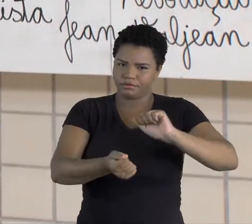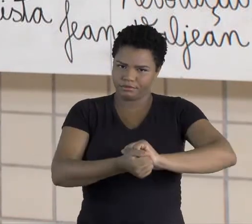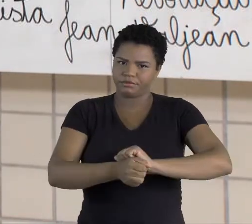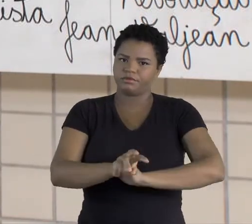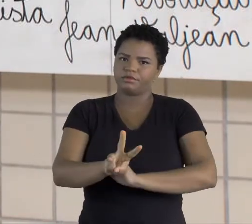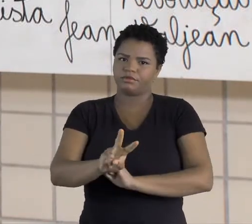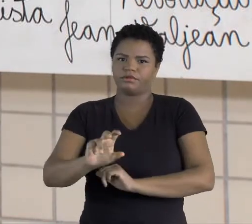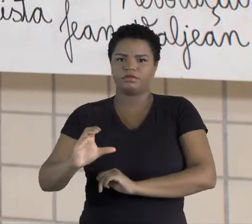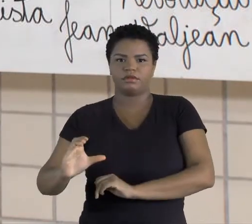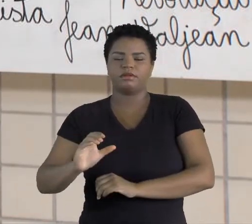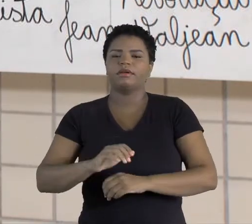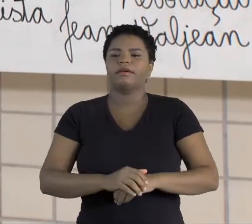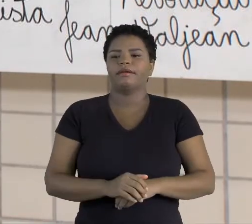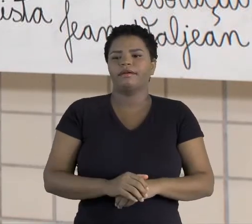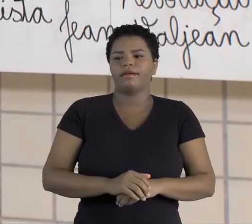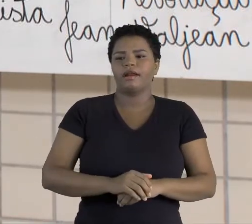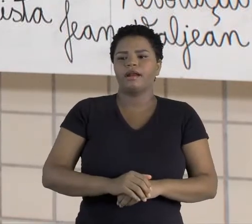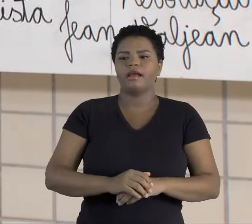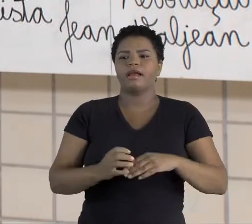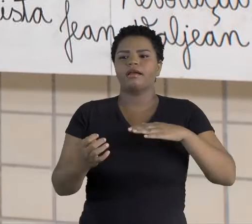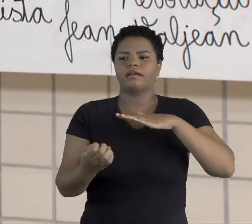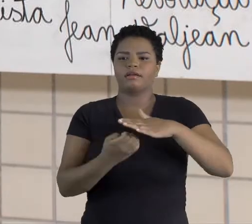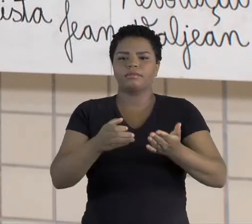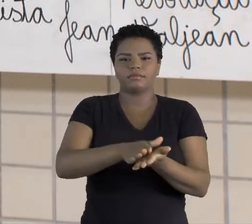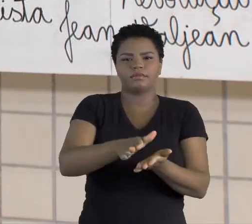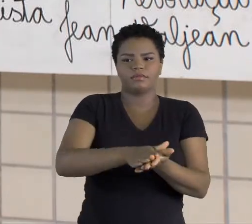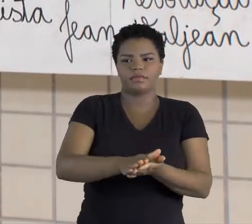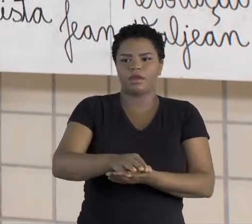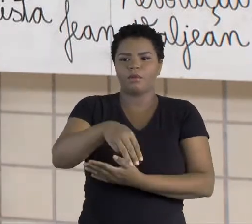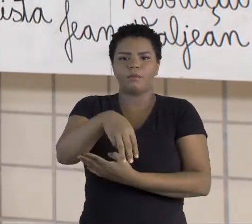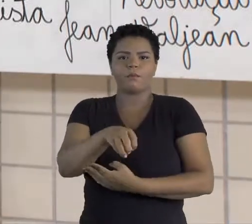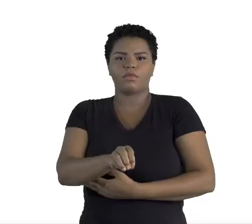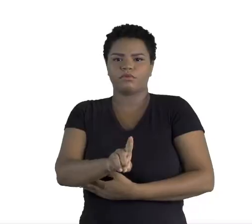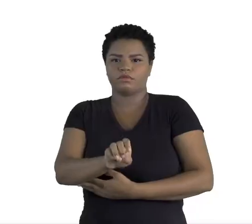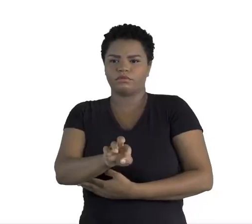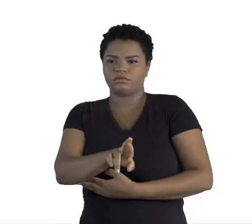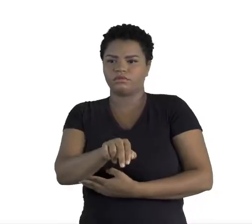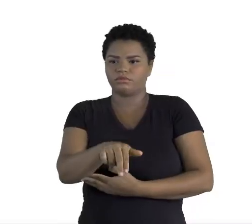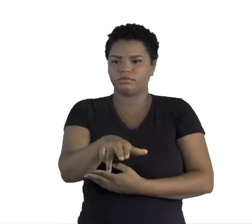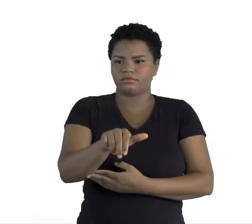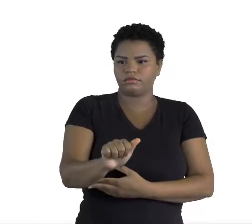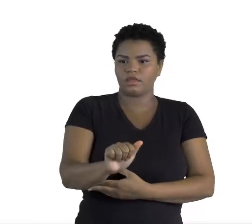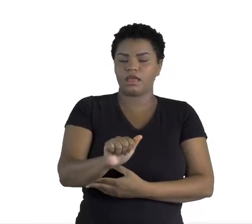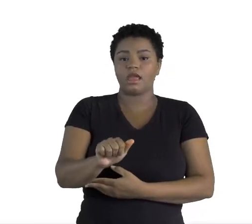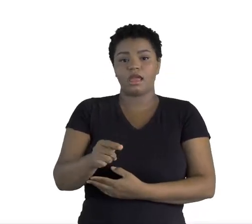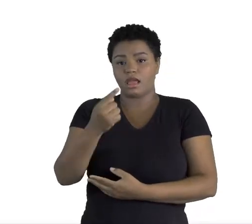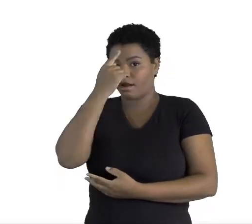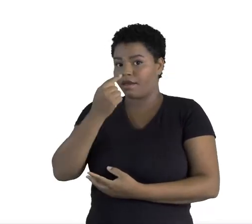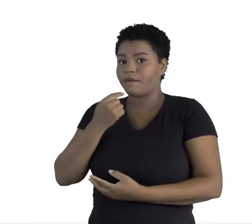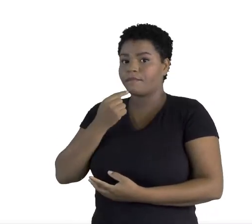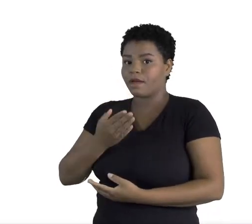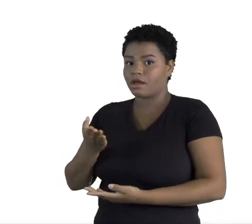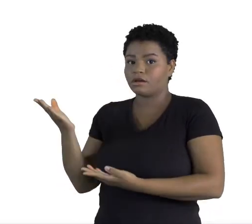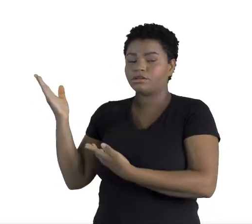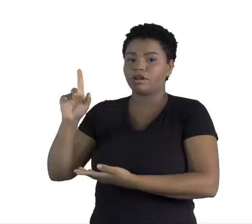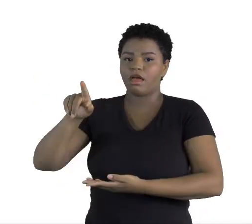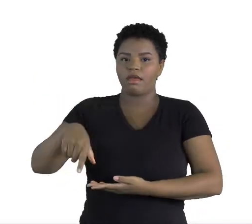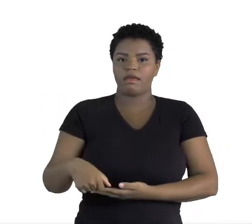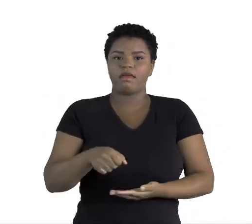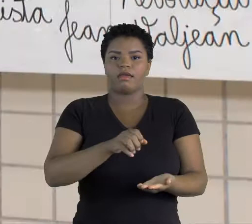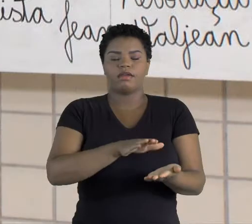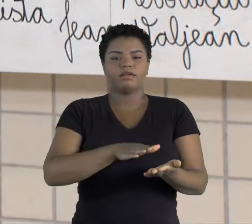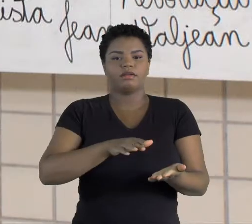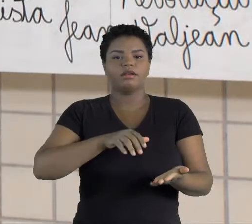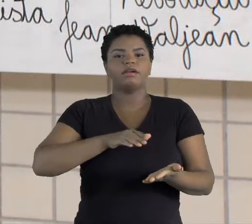que é de outra editora, né? Essa aqui é da editora Moderna e aqui na imagem é da editora FTD. Mas